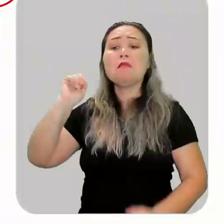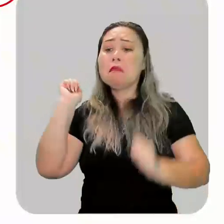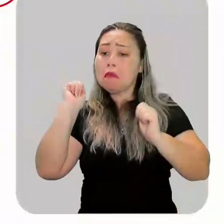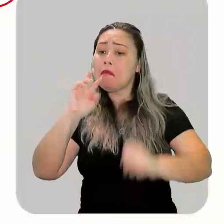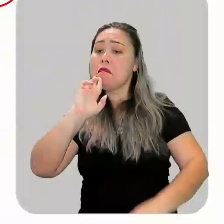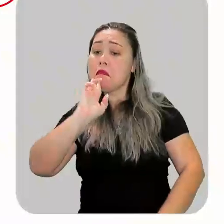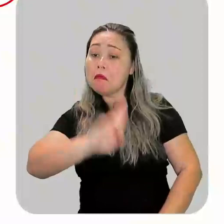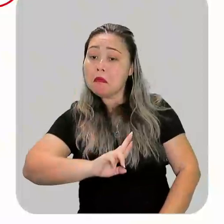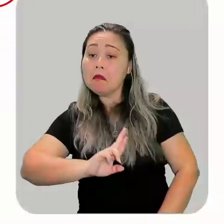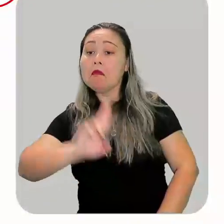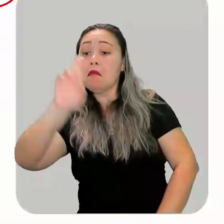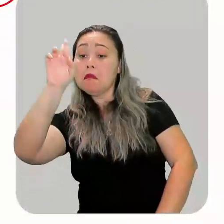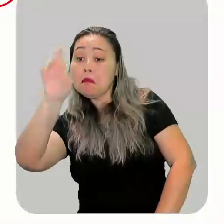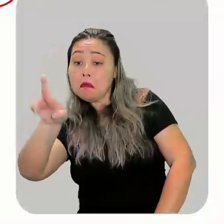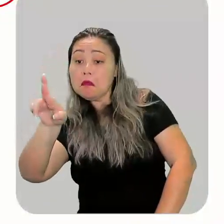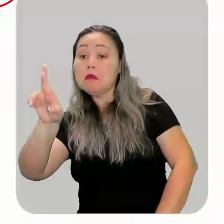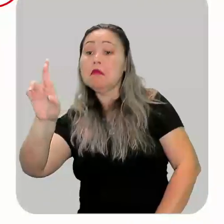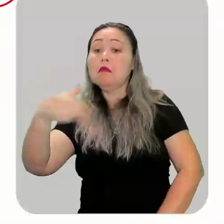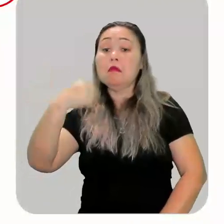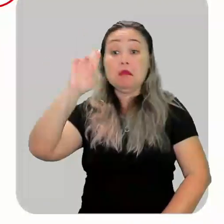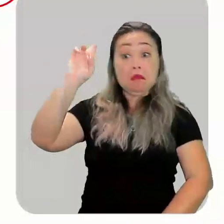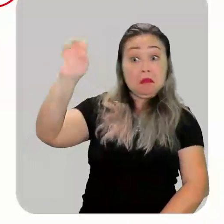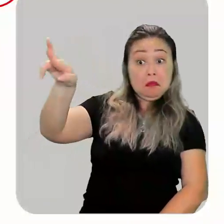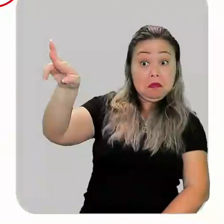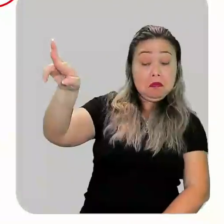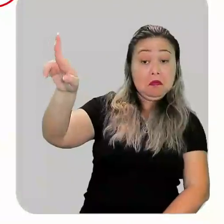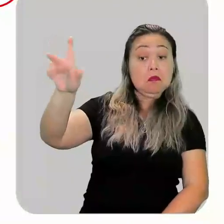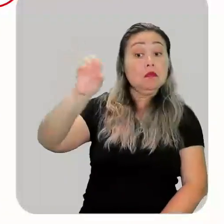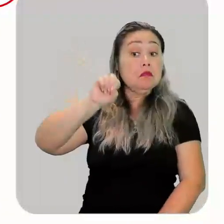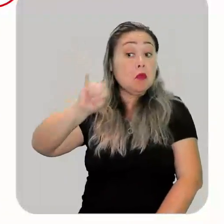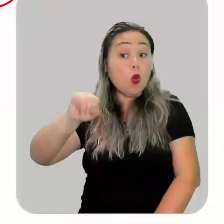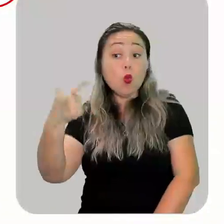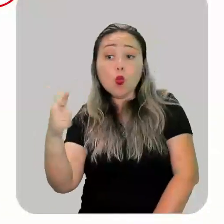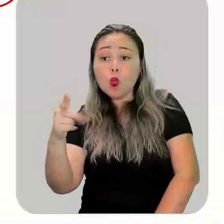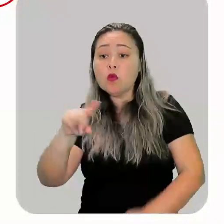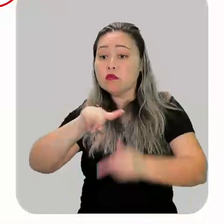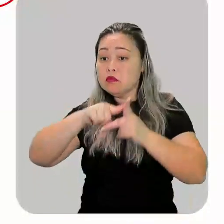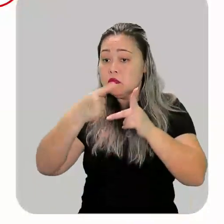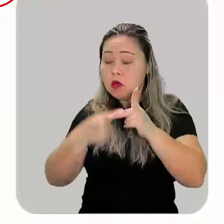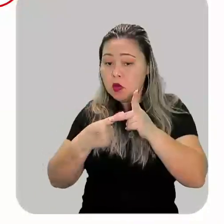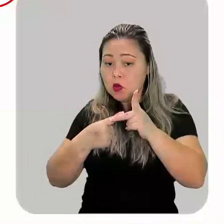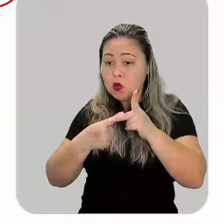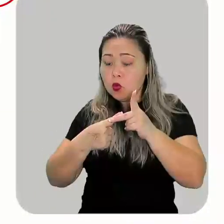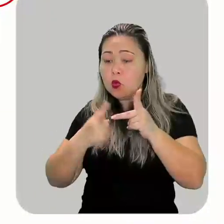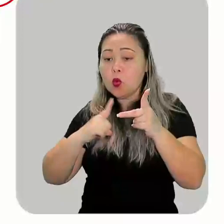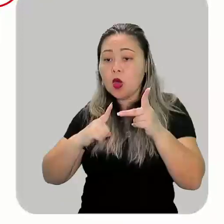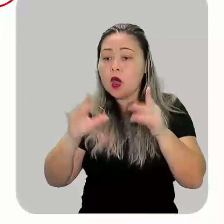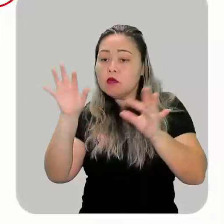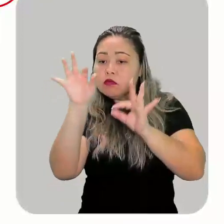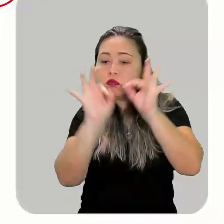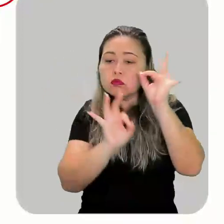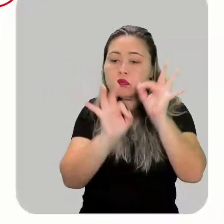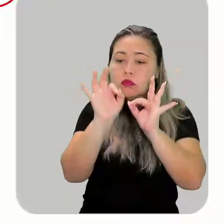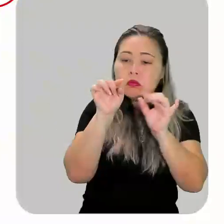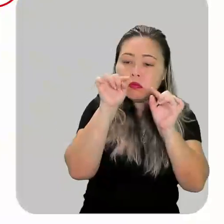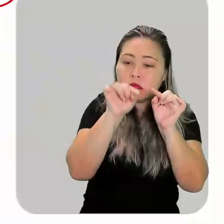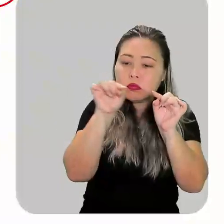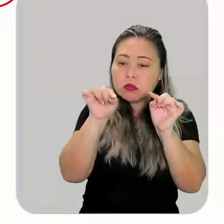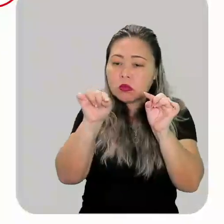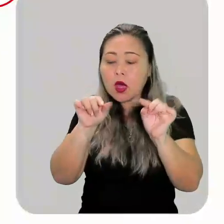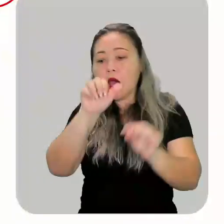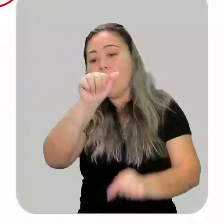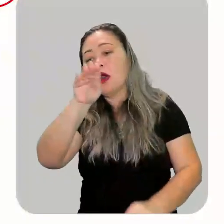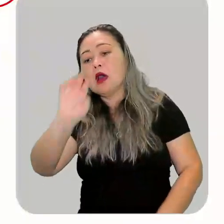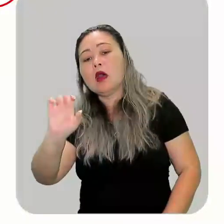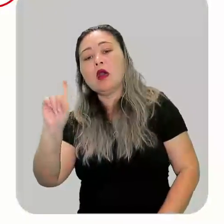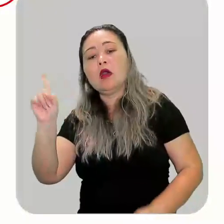encontrar, né? Se for dado o ângulo, a gente pode ir direto aqui. Isso. Agora, se não for dado o ângulo e for dado as coordenadas dos pontos, A e B, aí